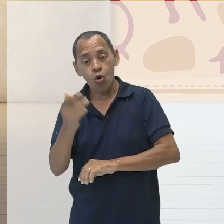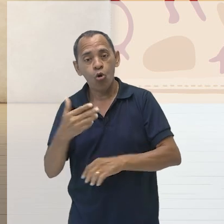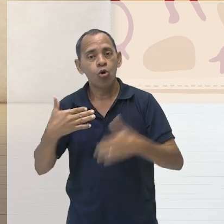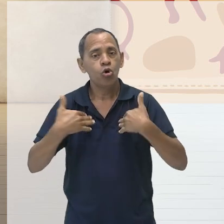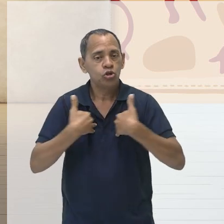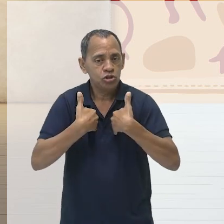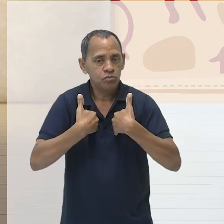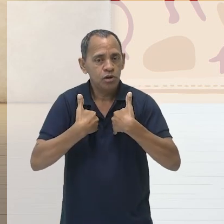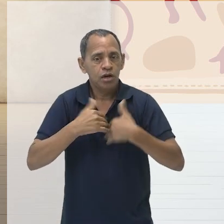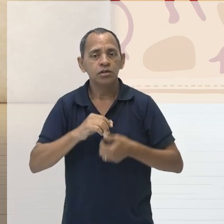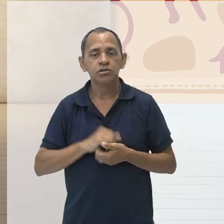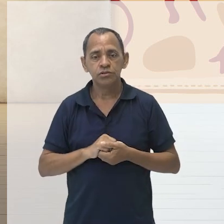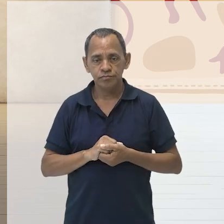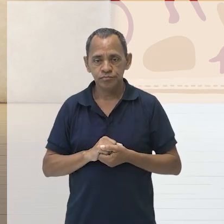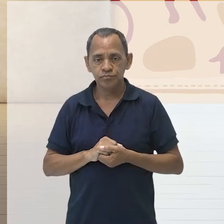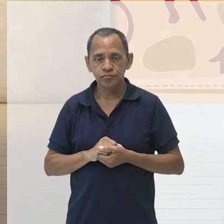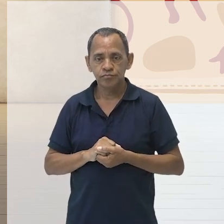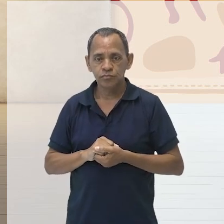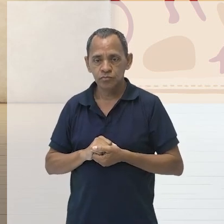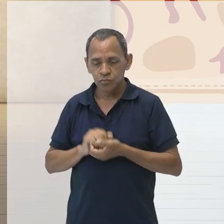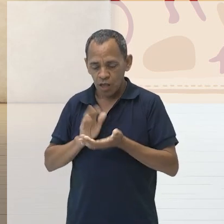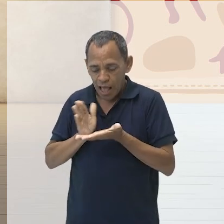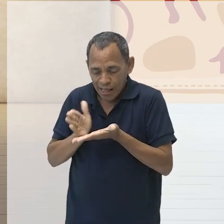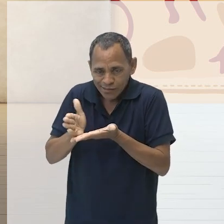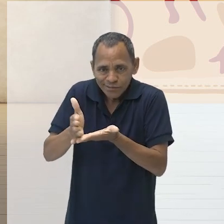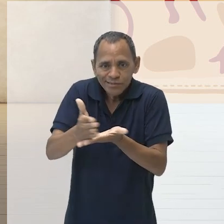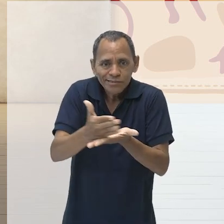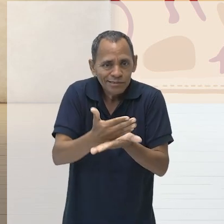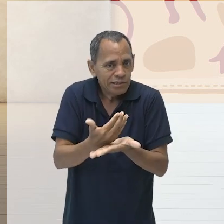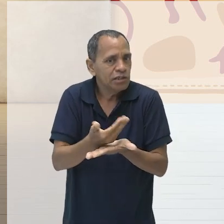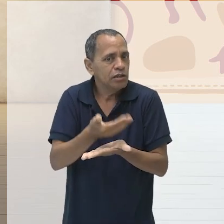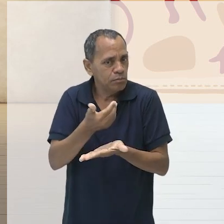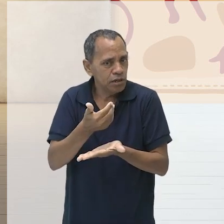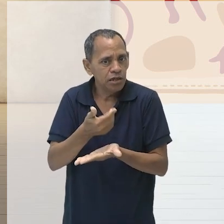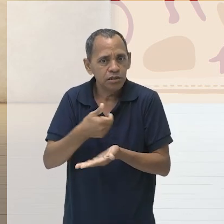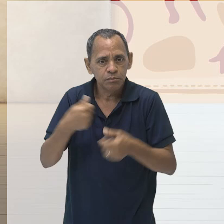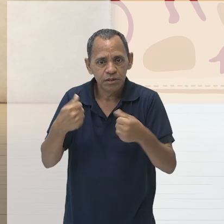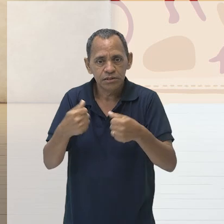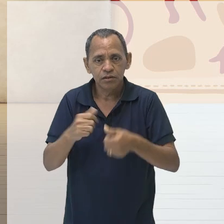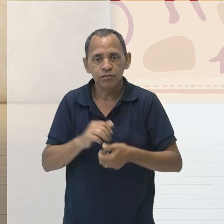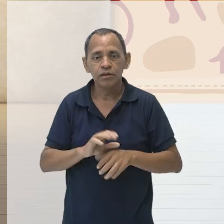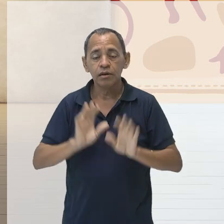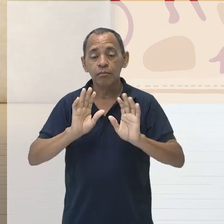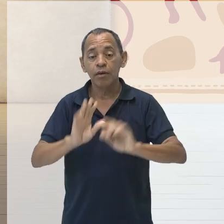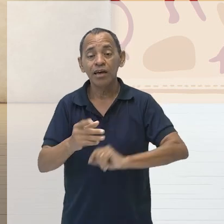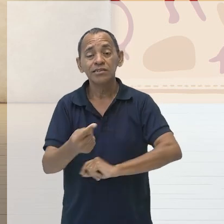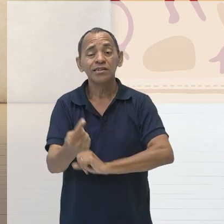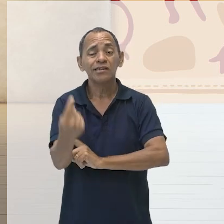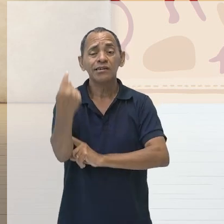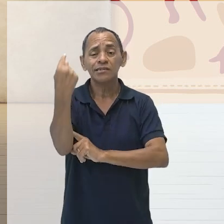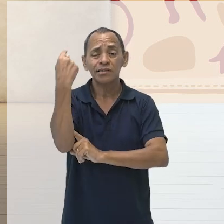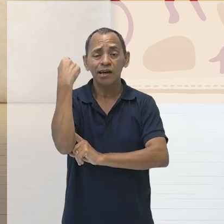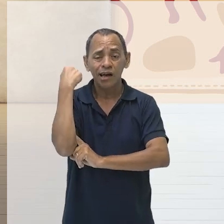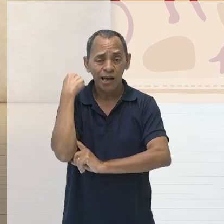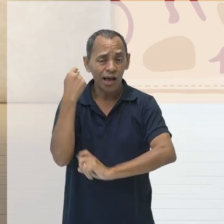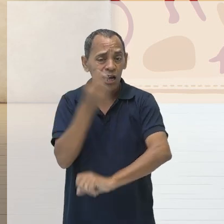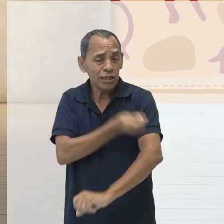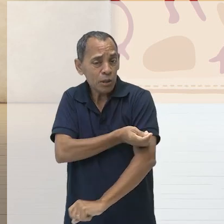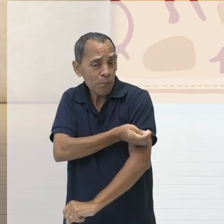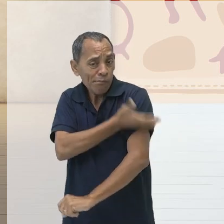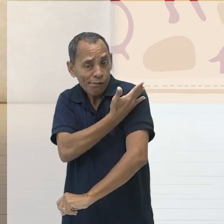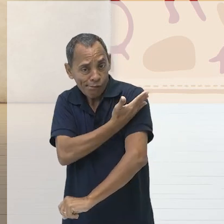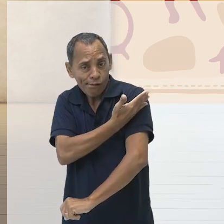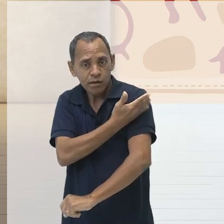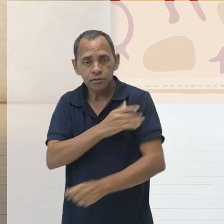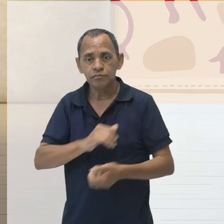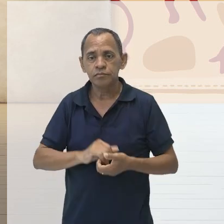para o seu alimento. Certo? Mas isso foi lá na pré-história. Com o passar do tempo, a